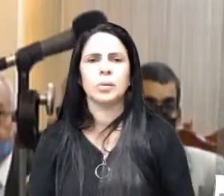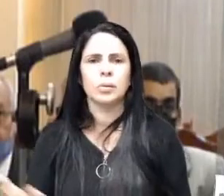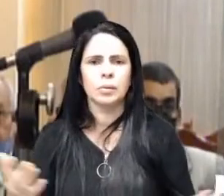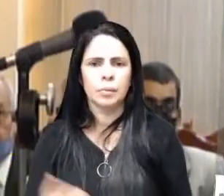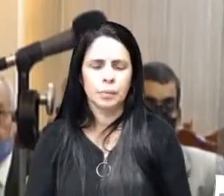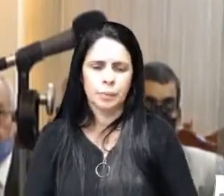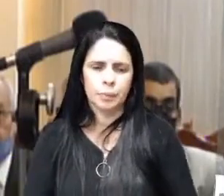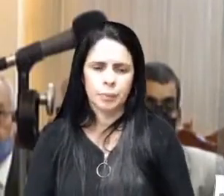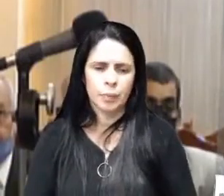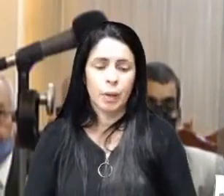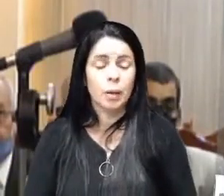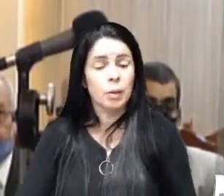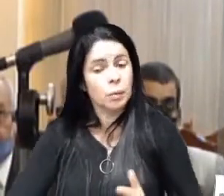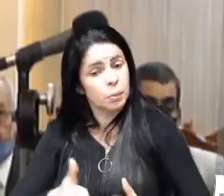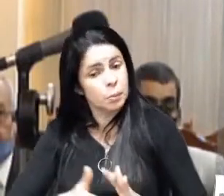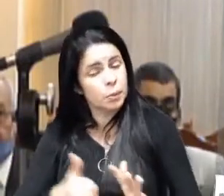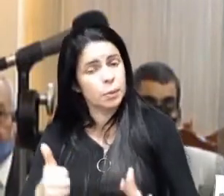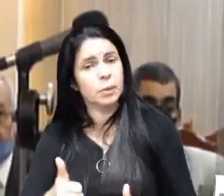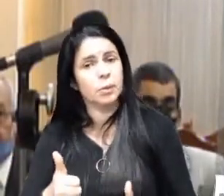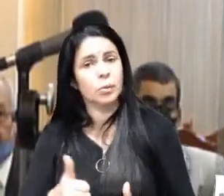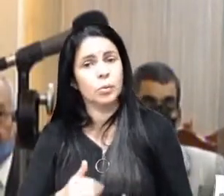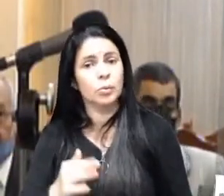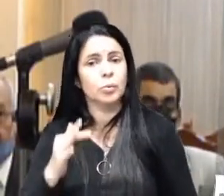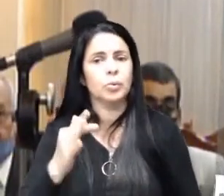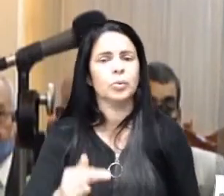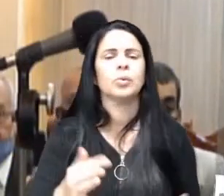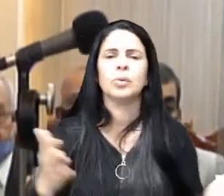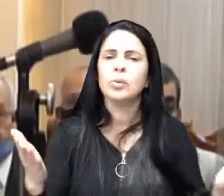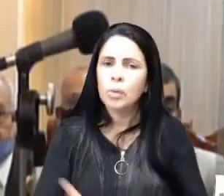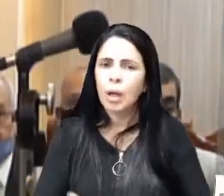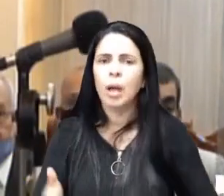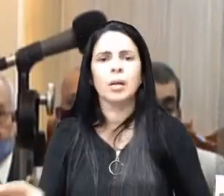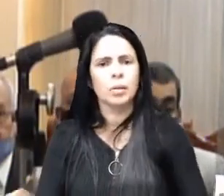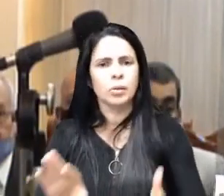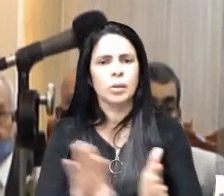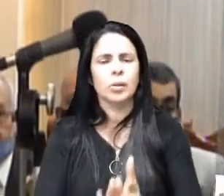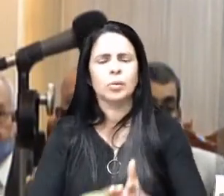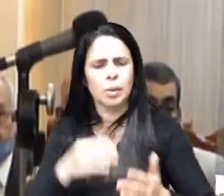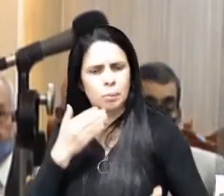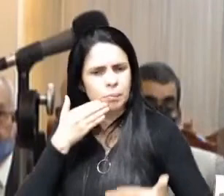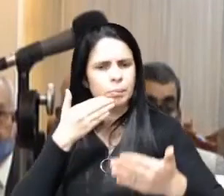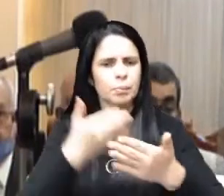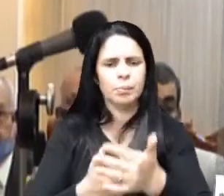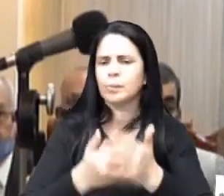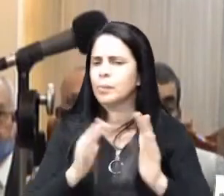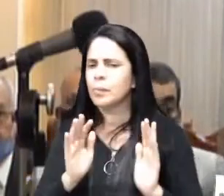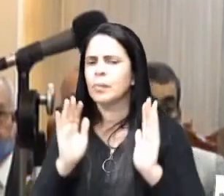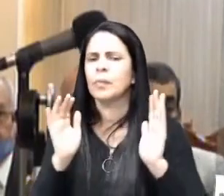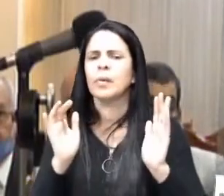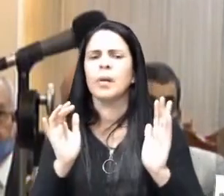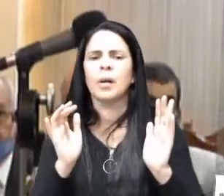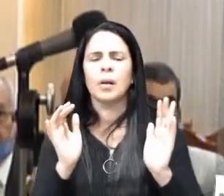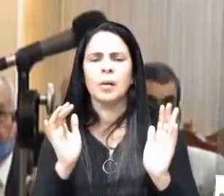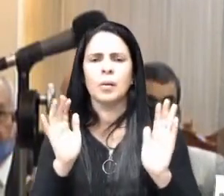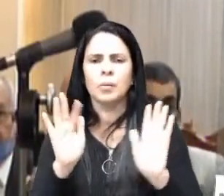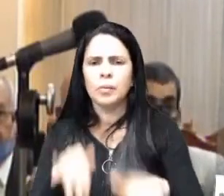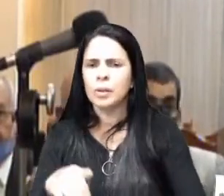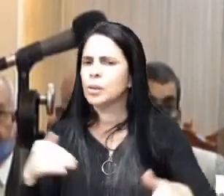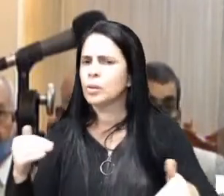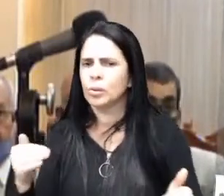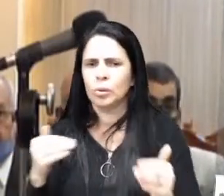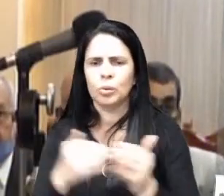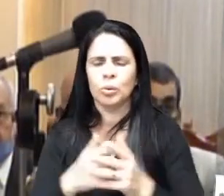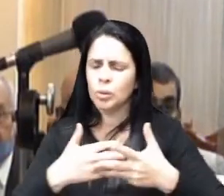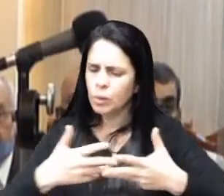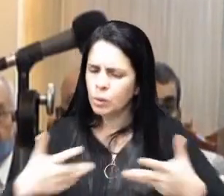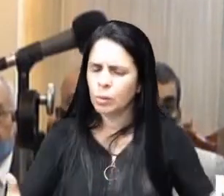o futuro já chegou. Já está próximo o fim de todas as coisas. Diga comigo, já está próximo